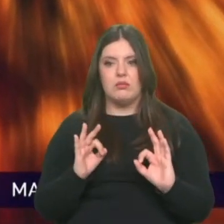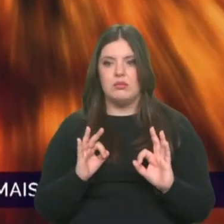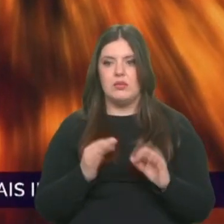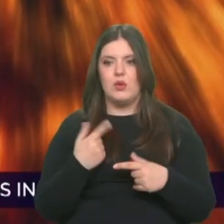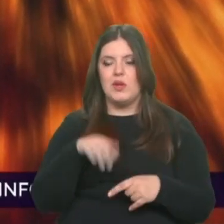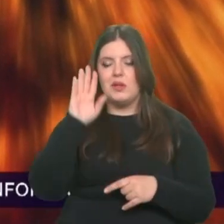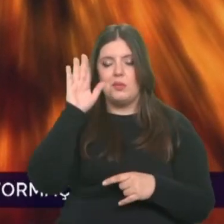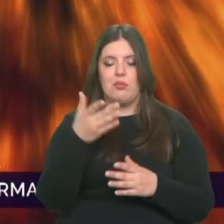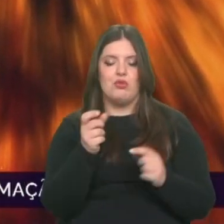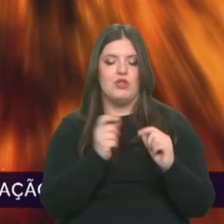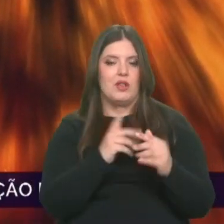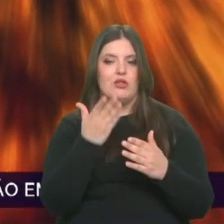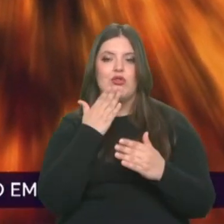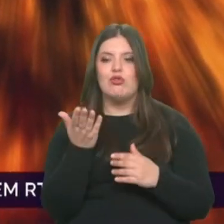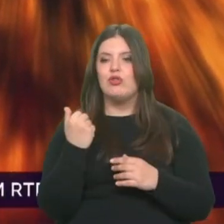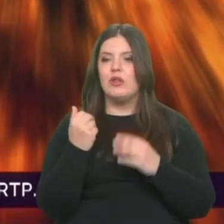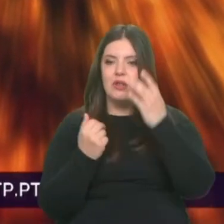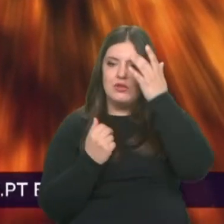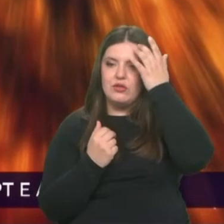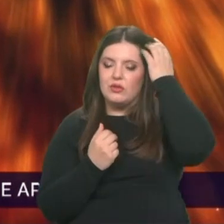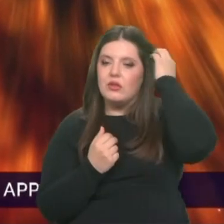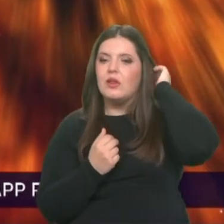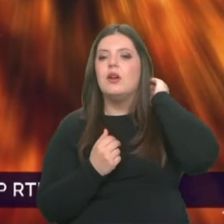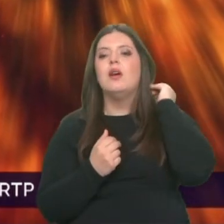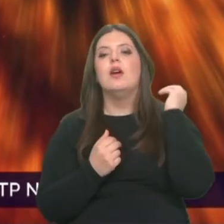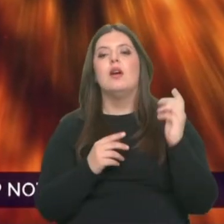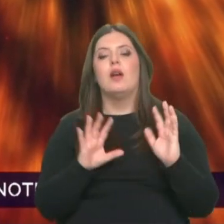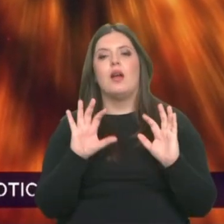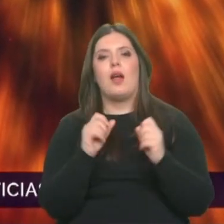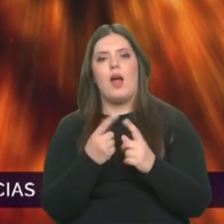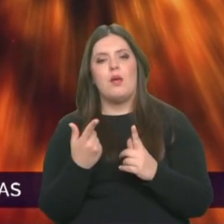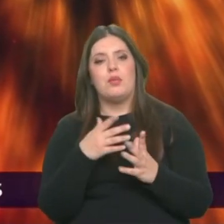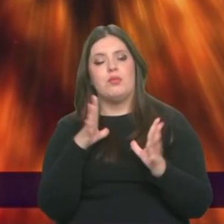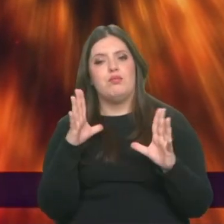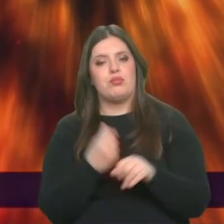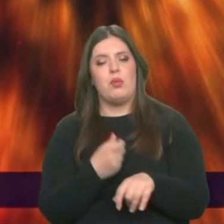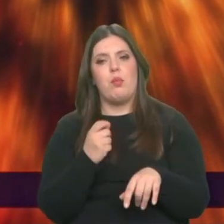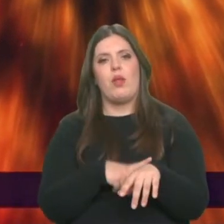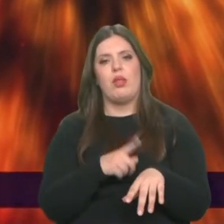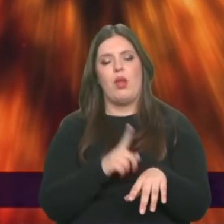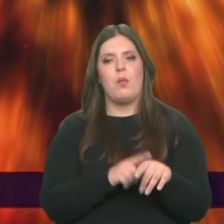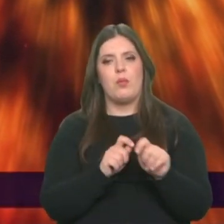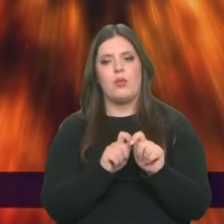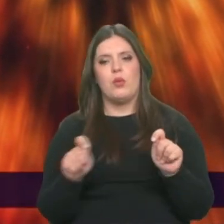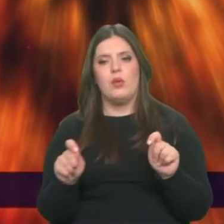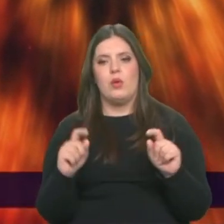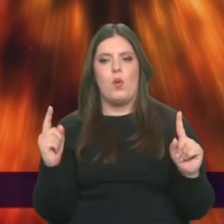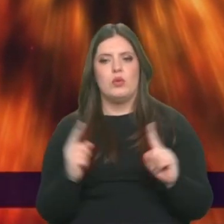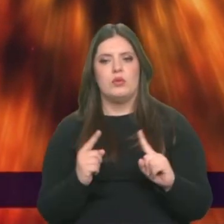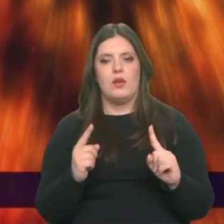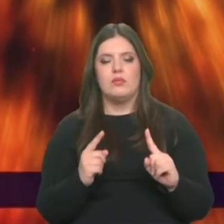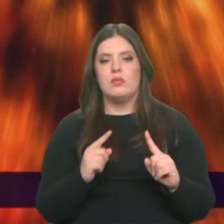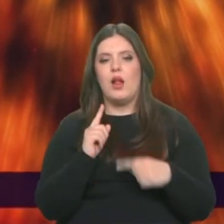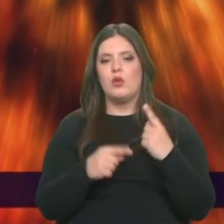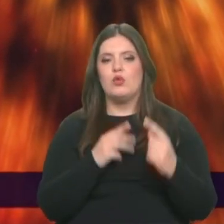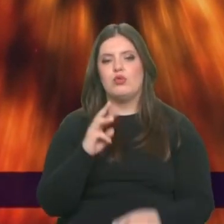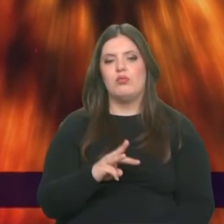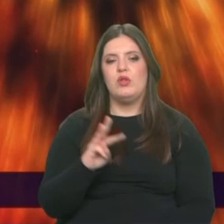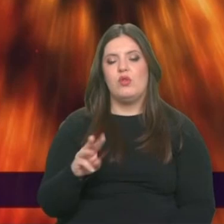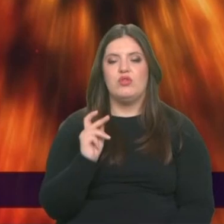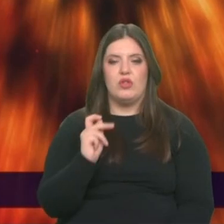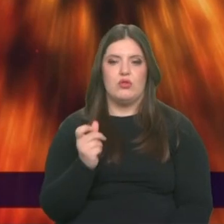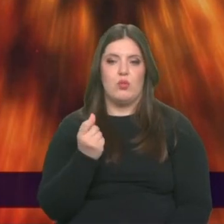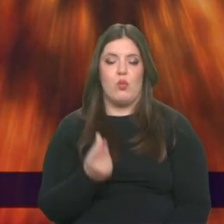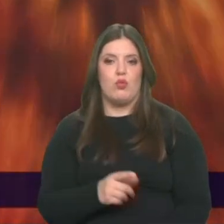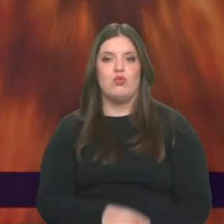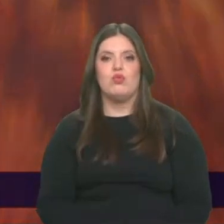que as estrelas gigantes queimam muito rapidamente o seu combustível, portanto duram pouco tempo, têm uma vida muito curta, alguns milhões de anos, poucos